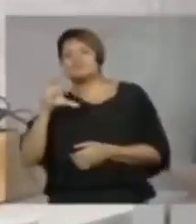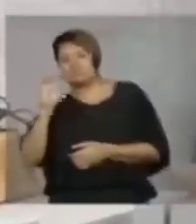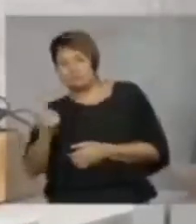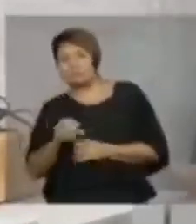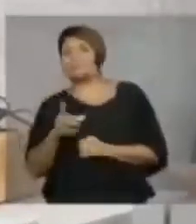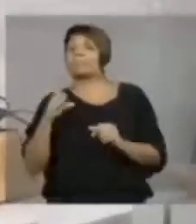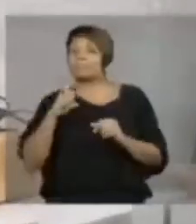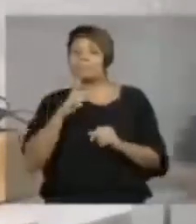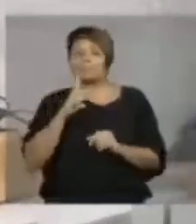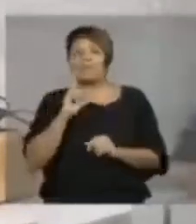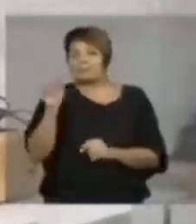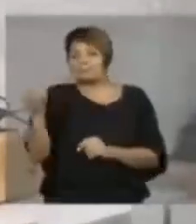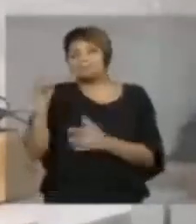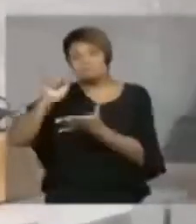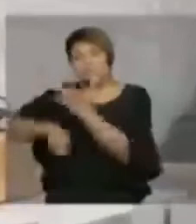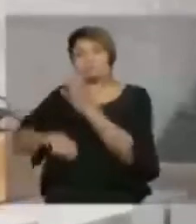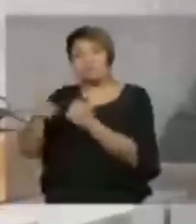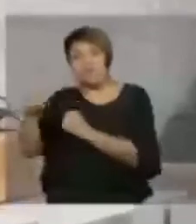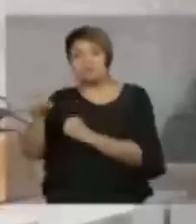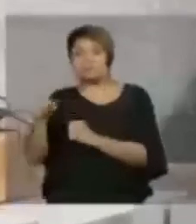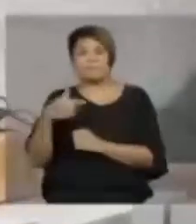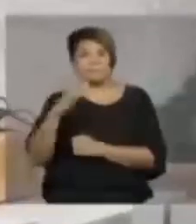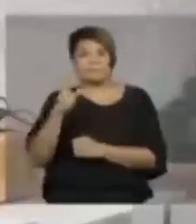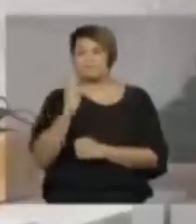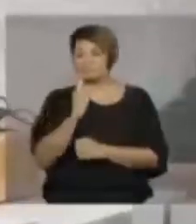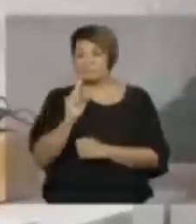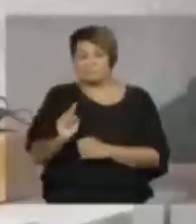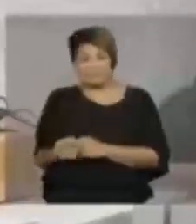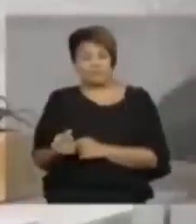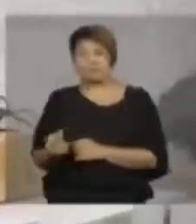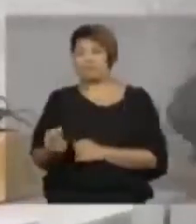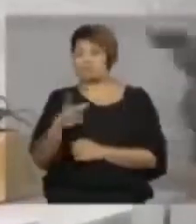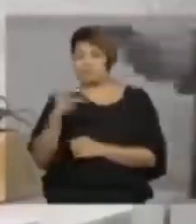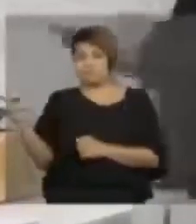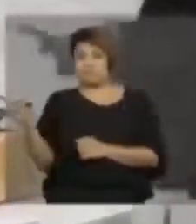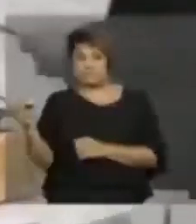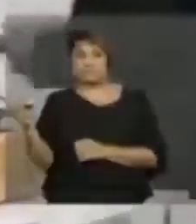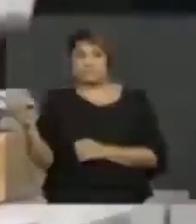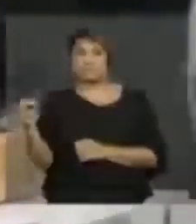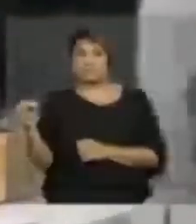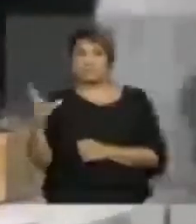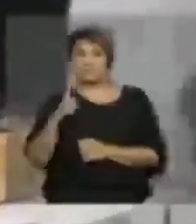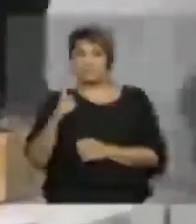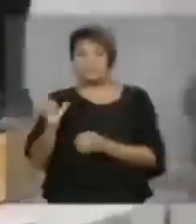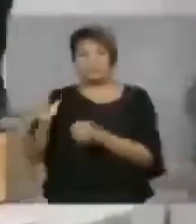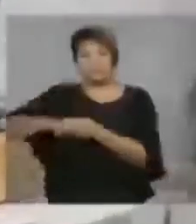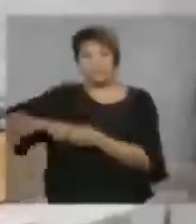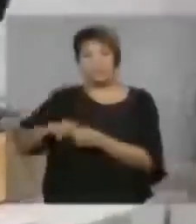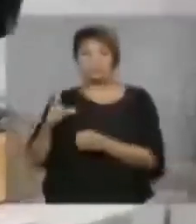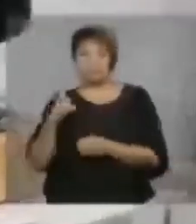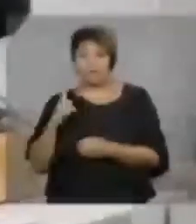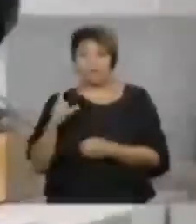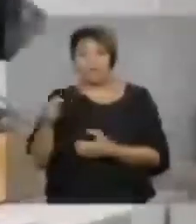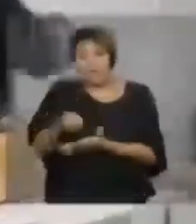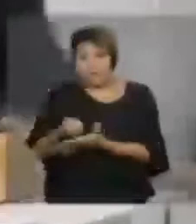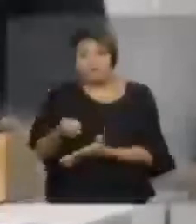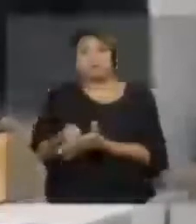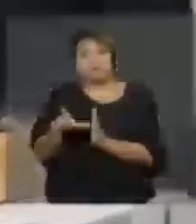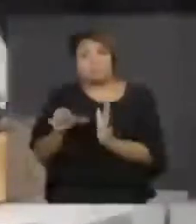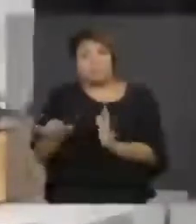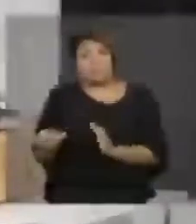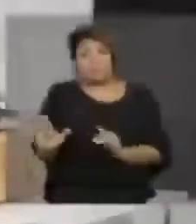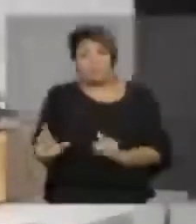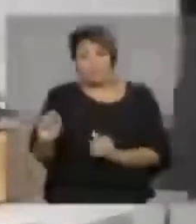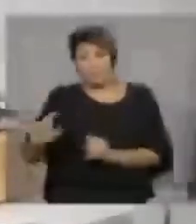esses trabalhadores, que executam, sim, são mais de 1.200 serviços conveniados, elas são obrigadas por lei a fazer esse aumento